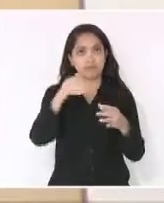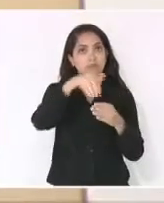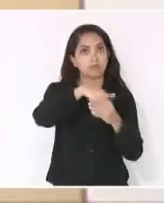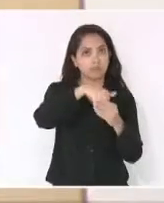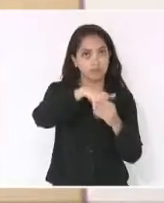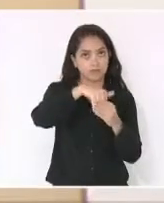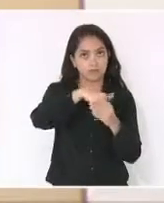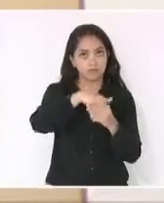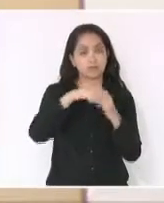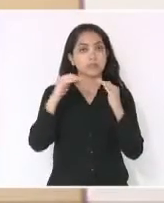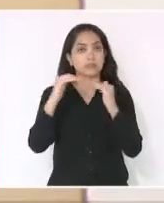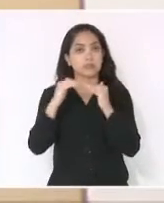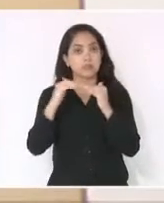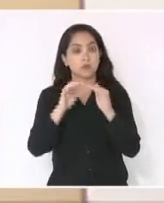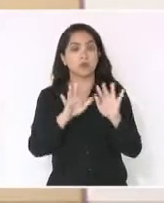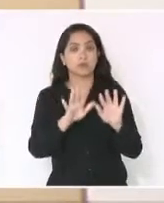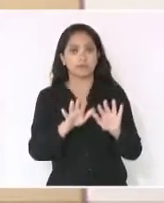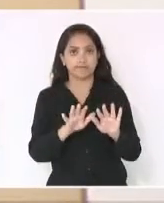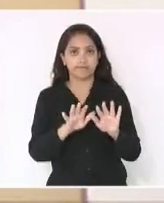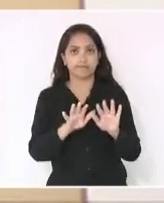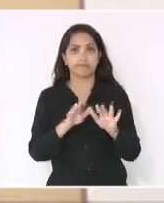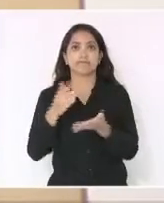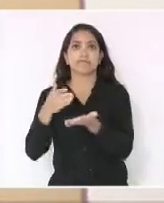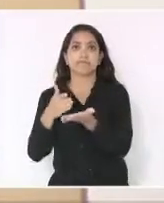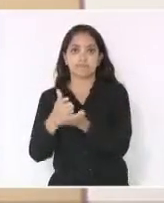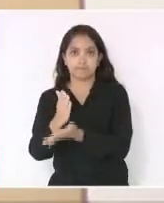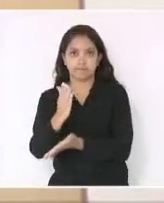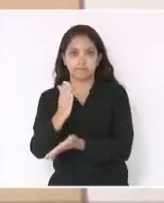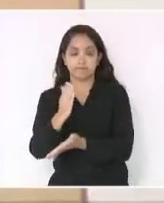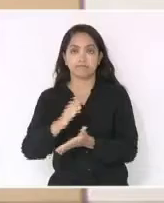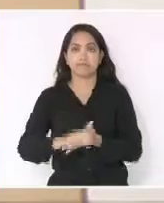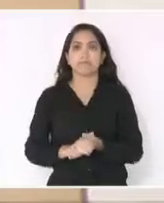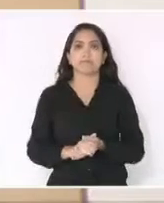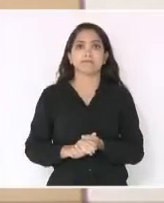quem estiver de acordo permaneça como está aprovada